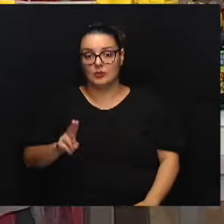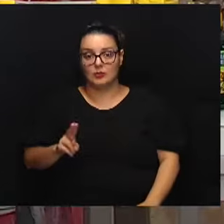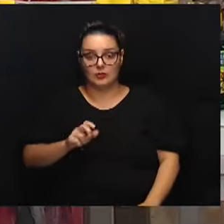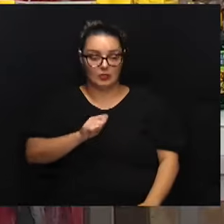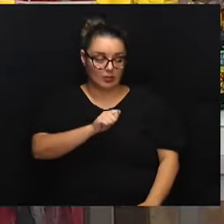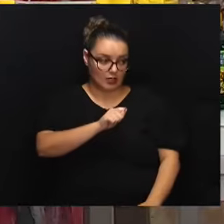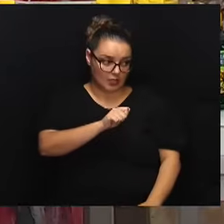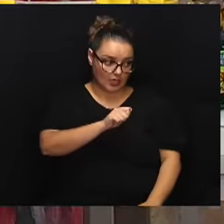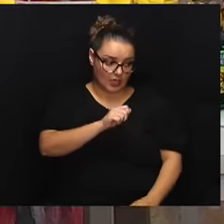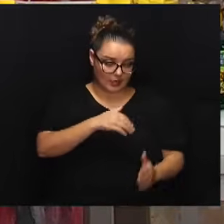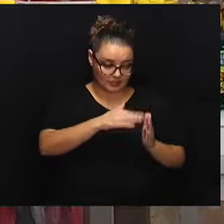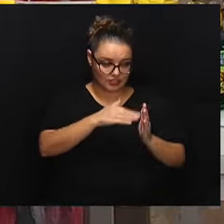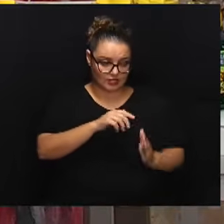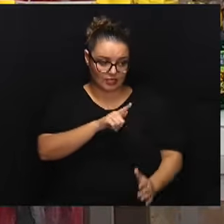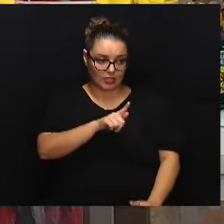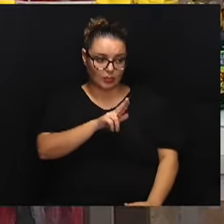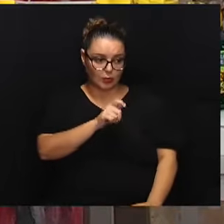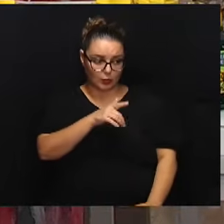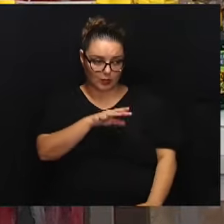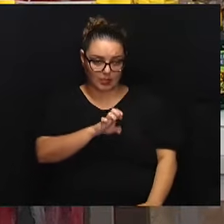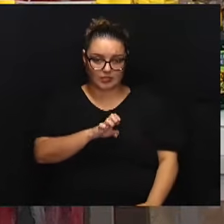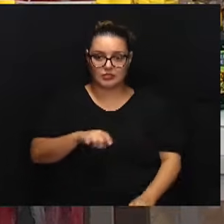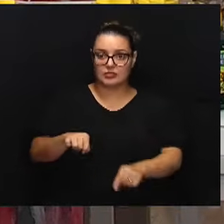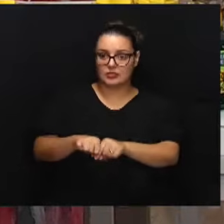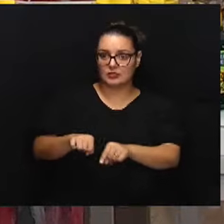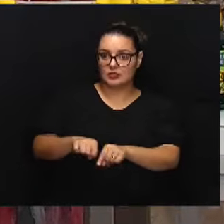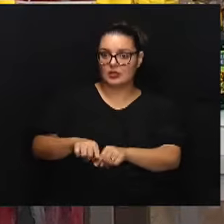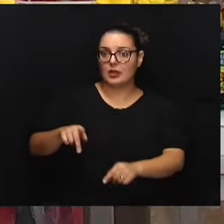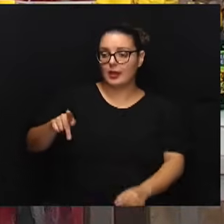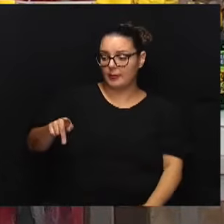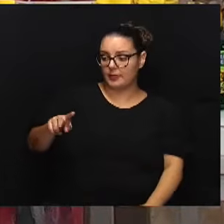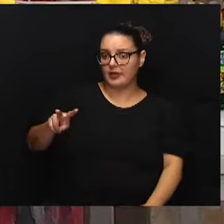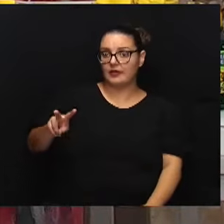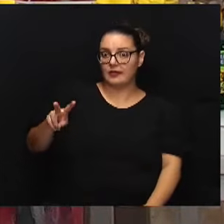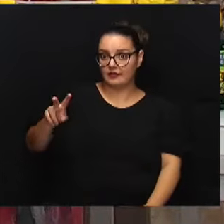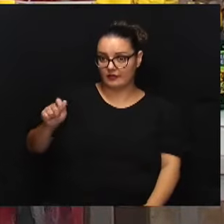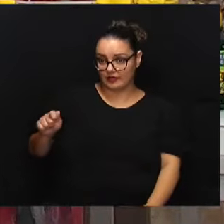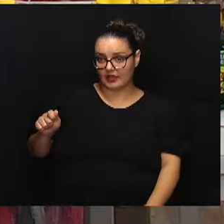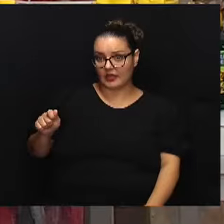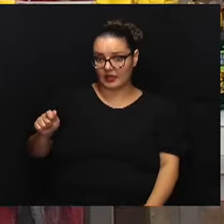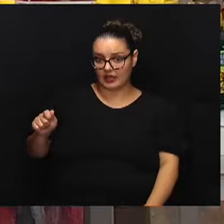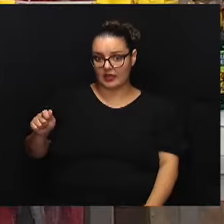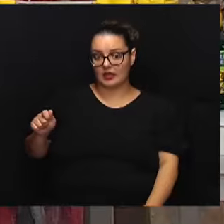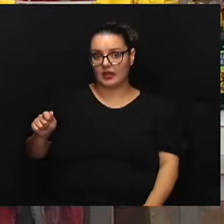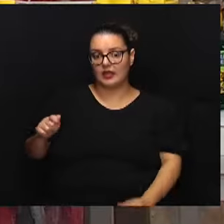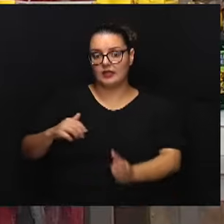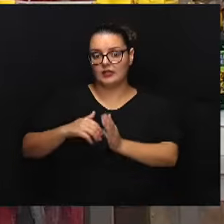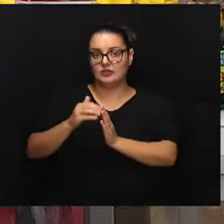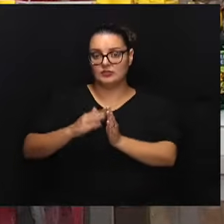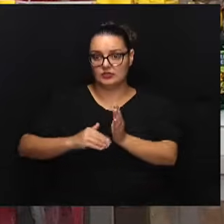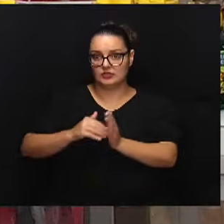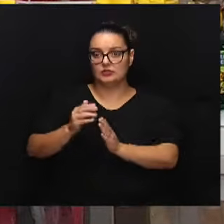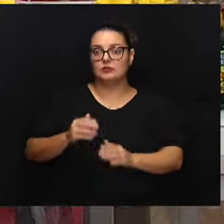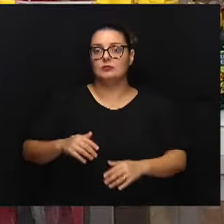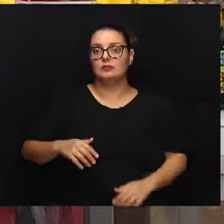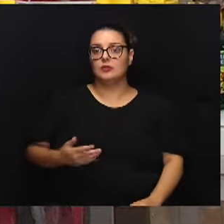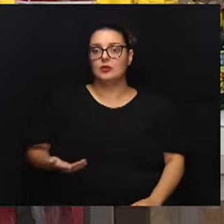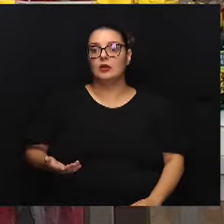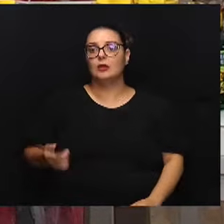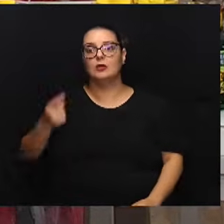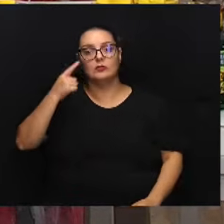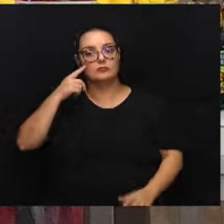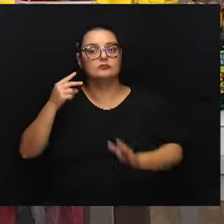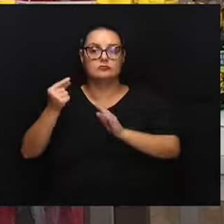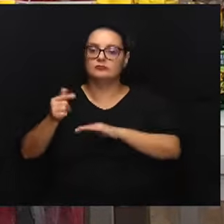guache. E tinta acrílica, tinta PVC também, PVA, pra gente poder estar colorindo. Usem a tinta que está à